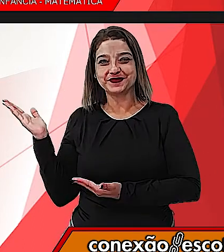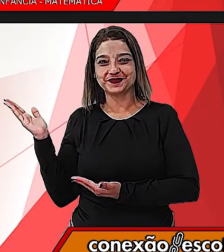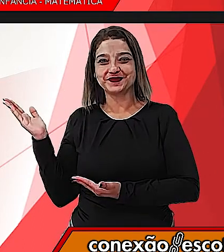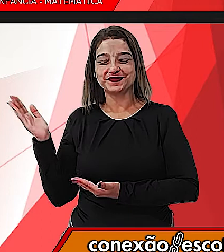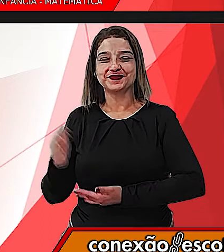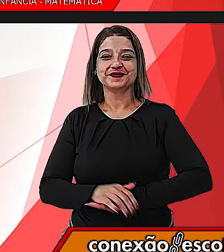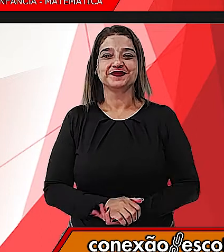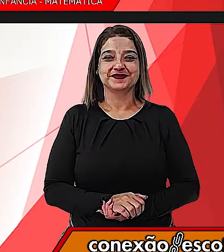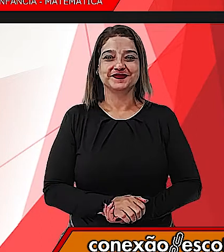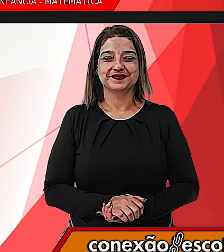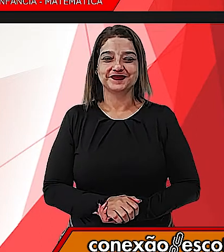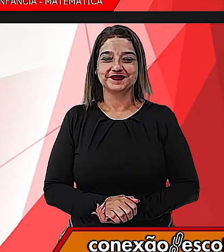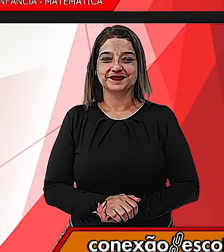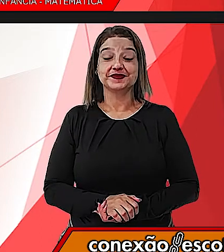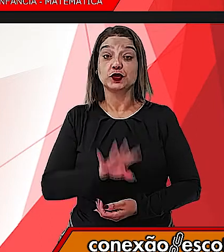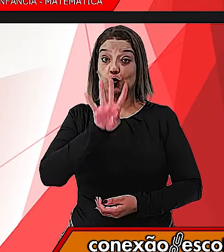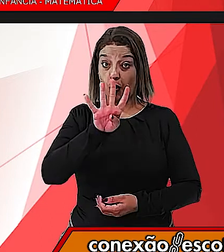4 carrinhos,